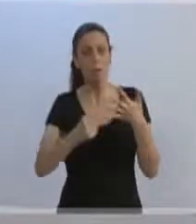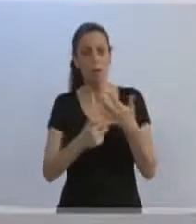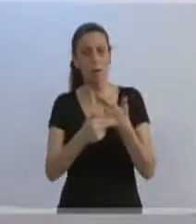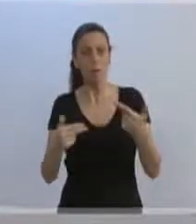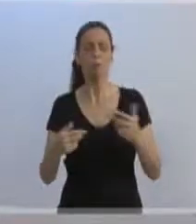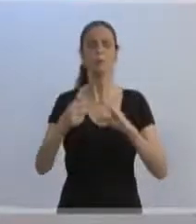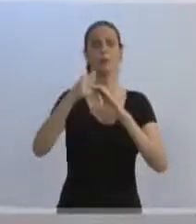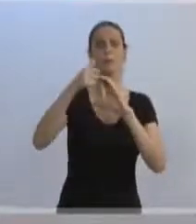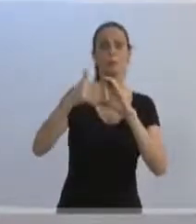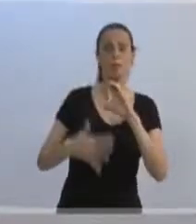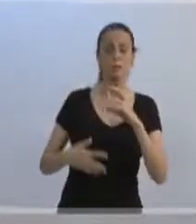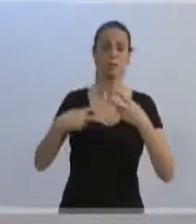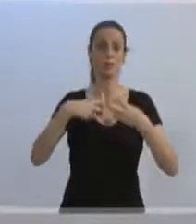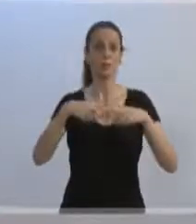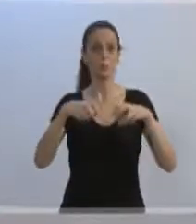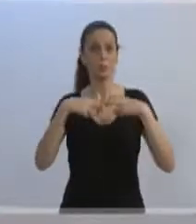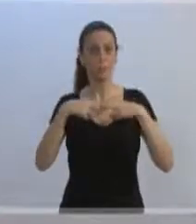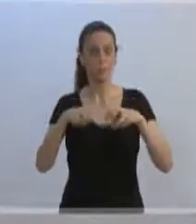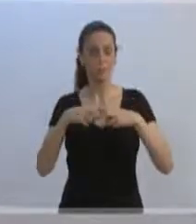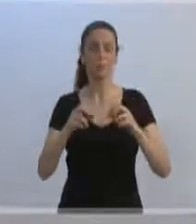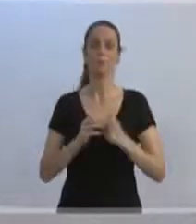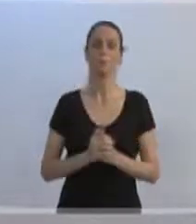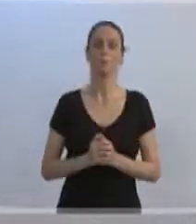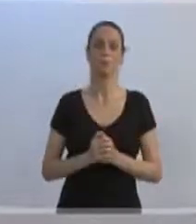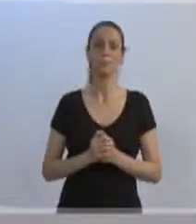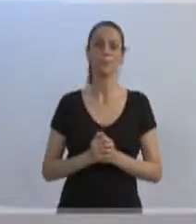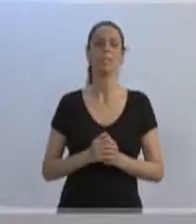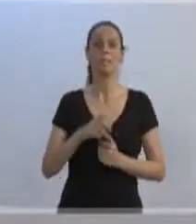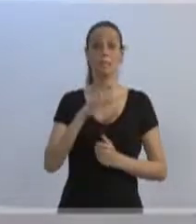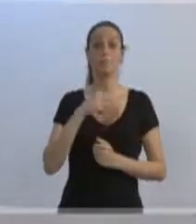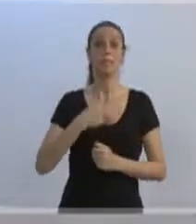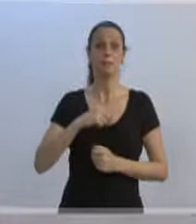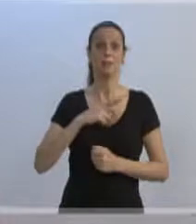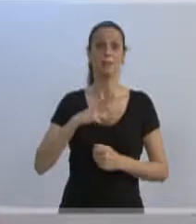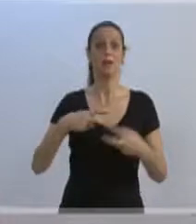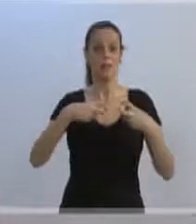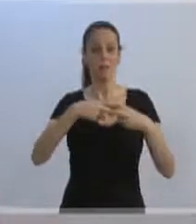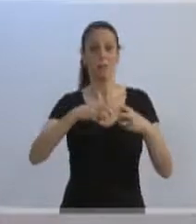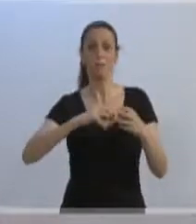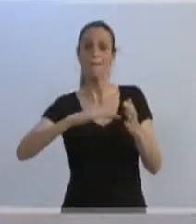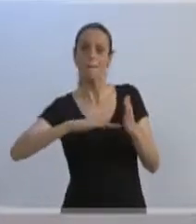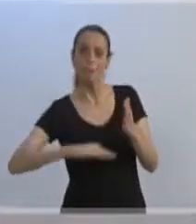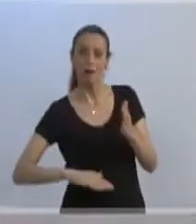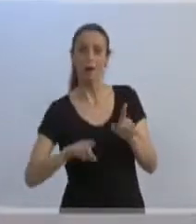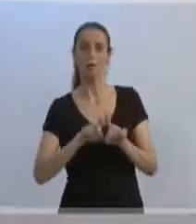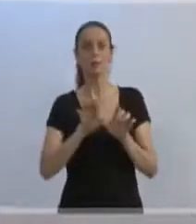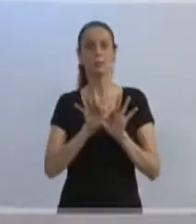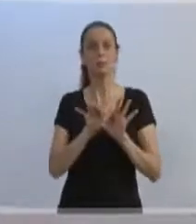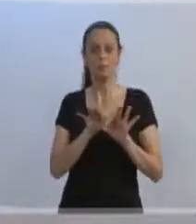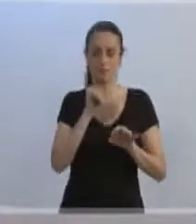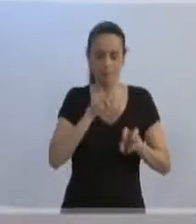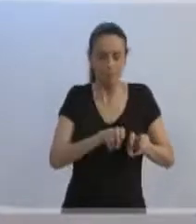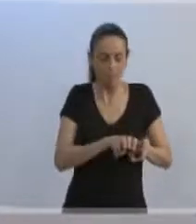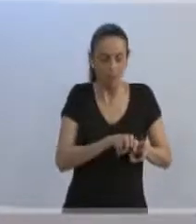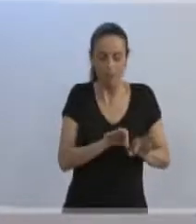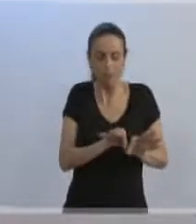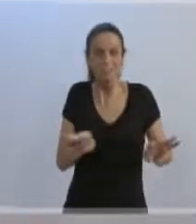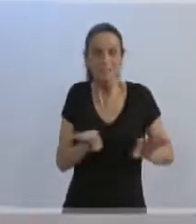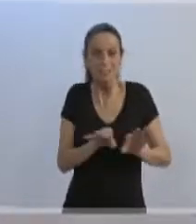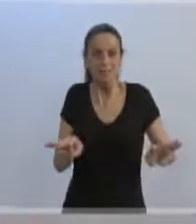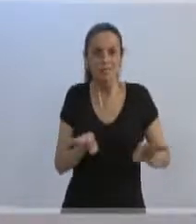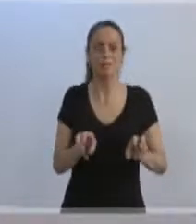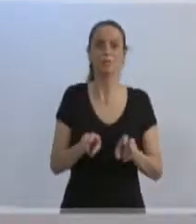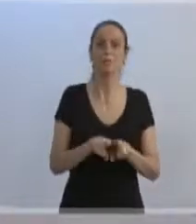características dos ônibus que deveriam ter o seu piso rebaixado maior distância entre os bancos maior um